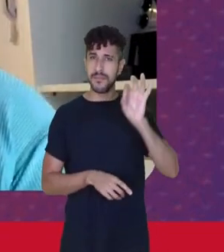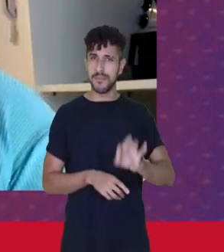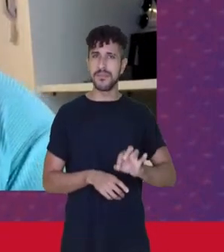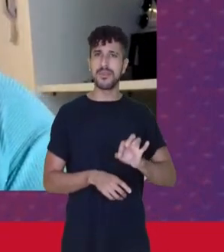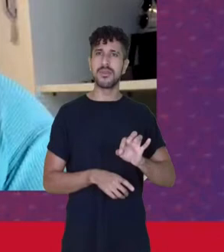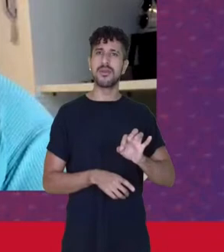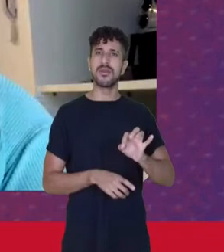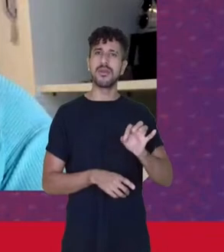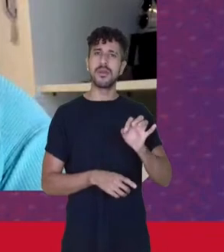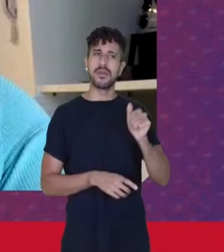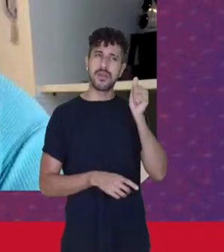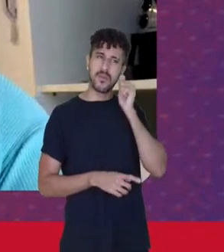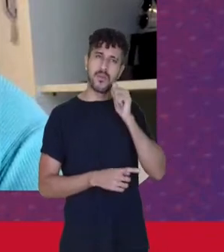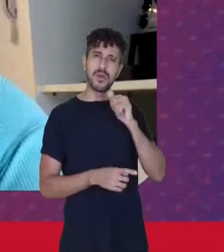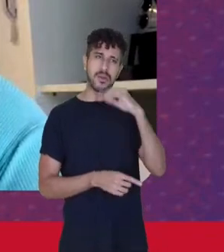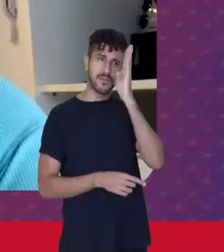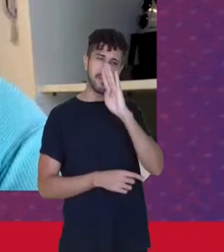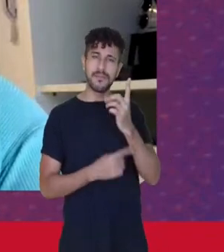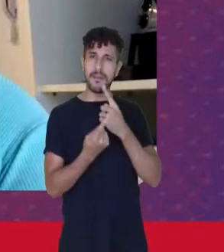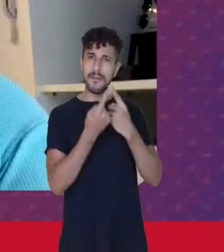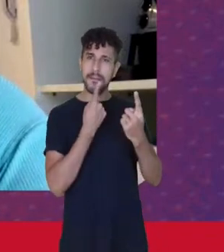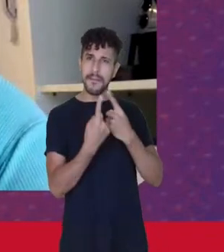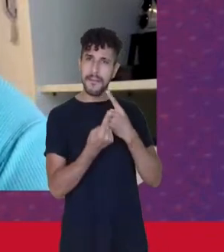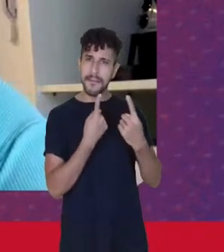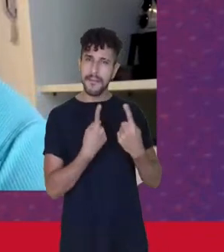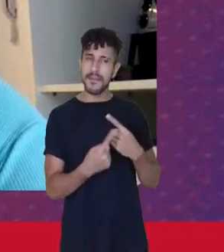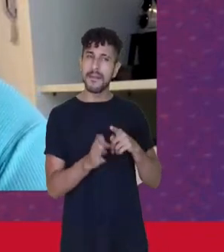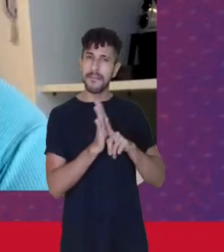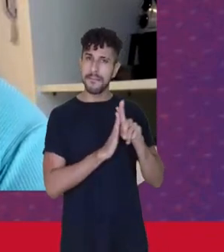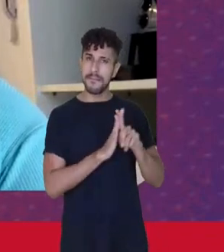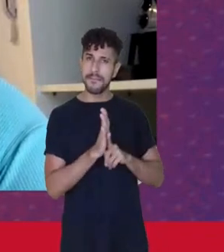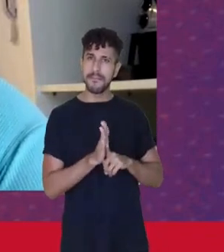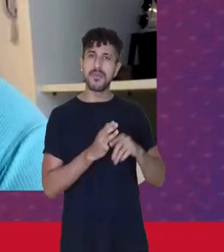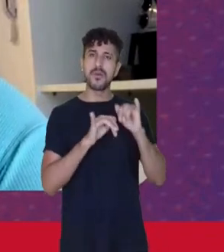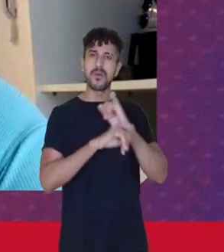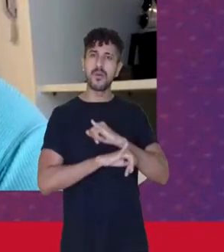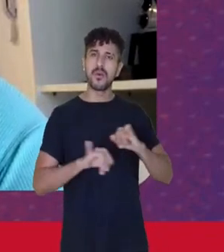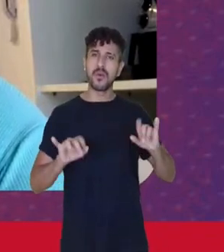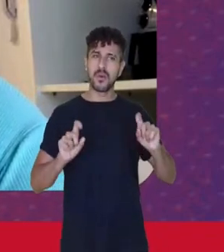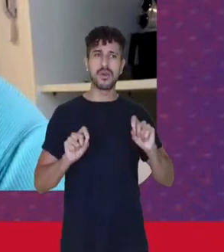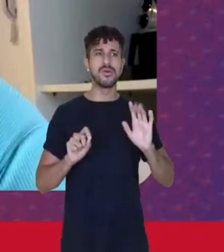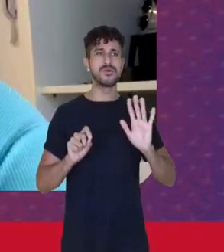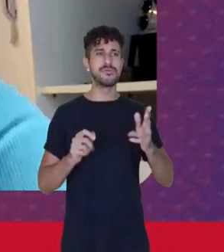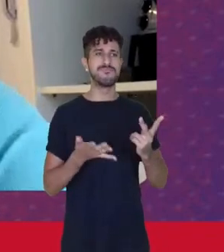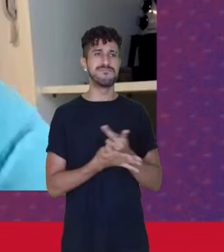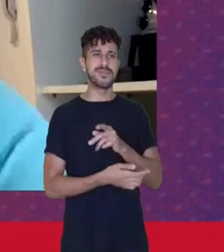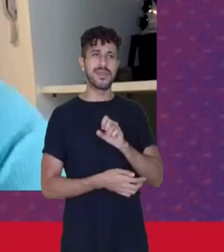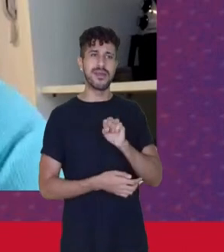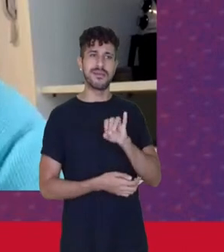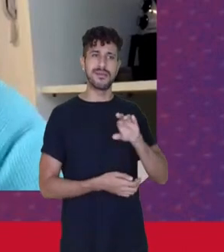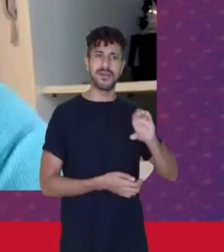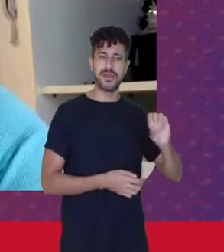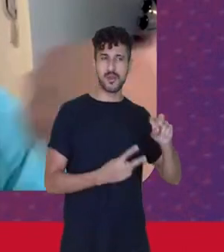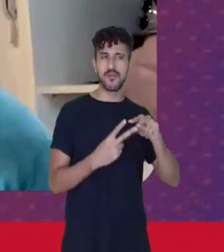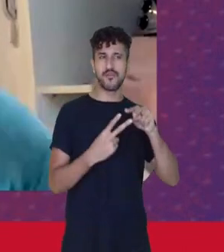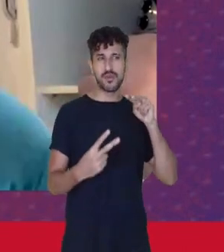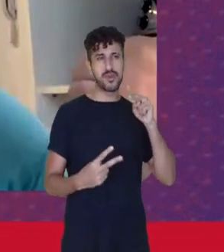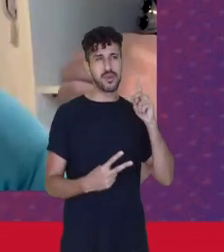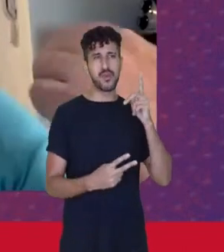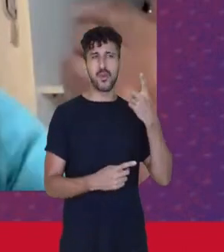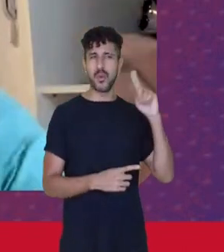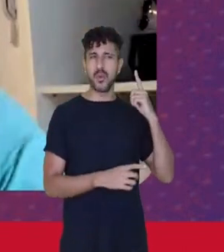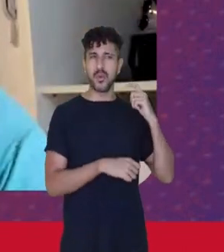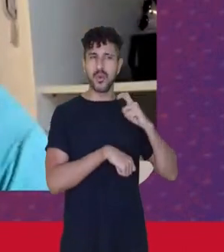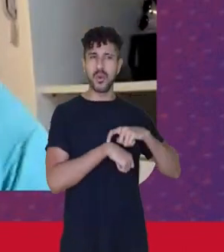77% das mulheres brasileiras entrevistadas declararam que foram assediadas online no último período, e a